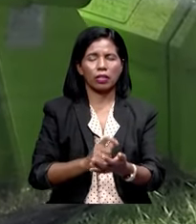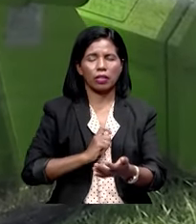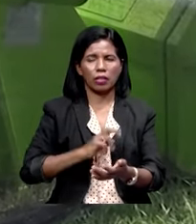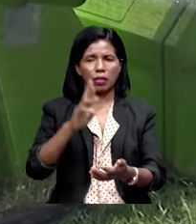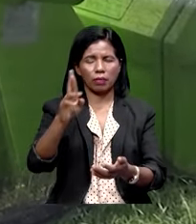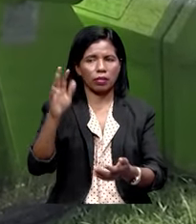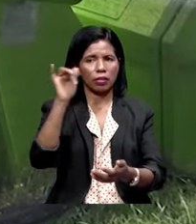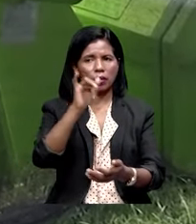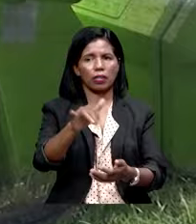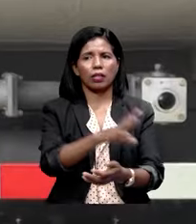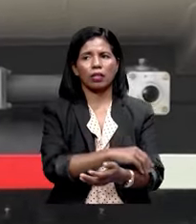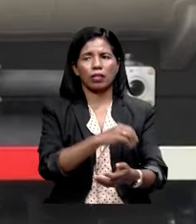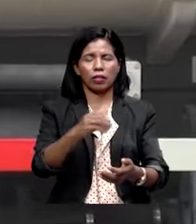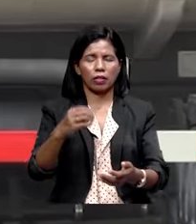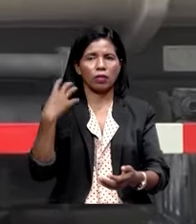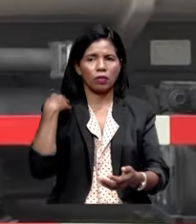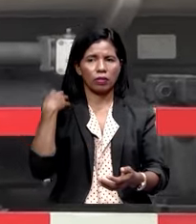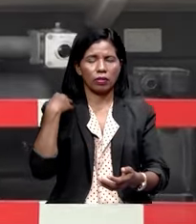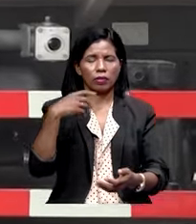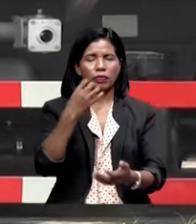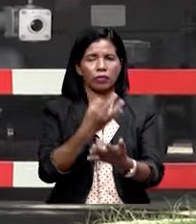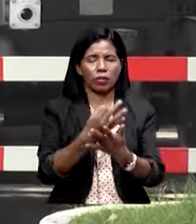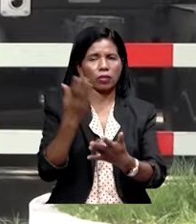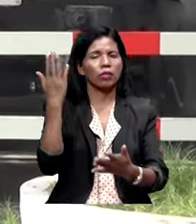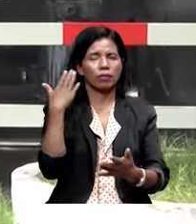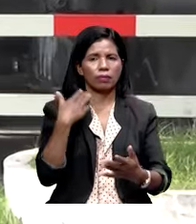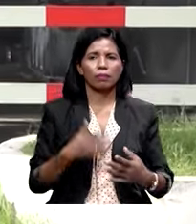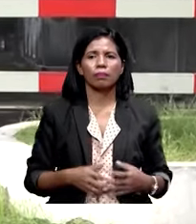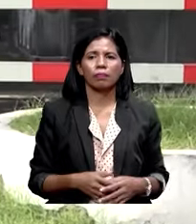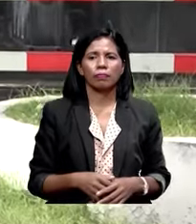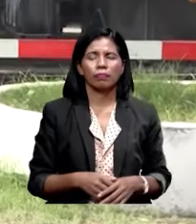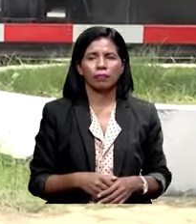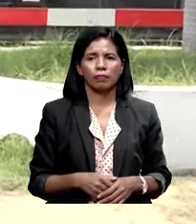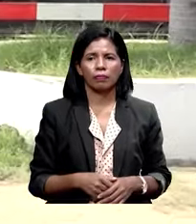ia kay koli aredores eis edificio finanzas. Ekipa cobertura, ziamen.